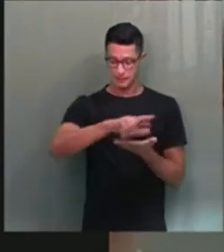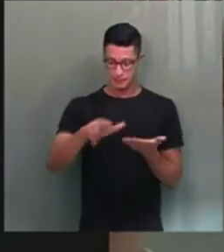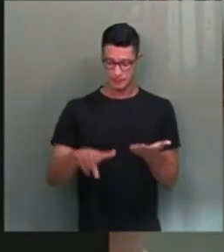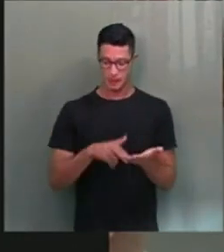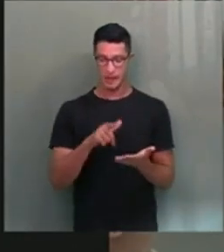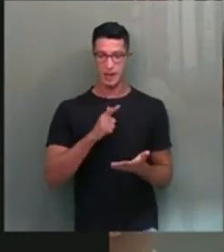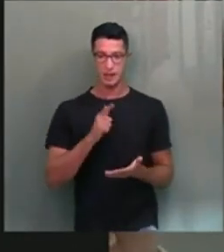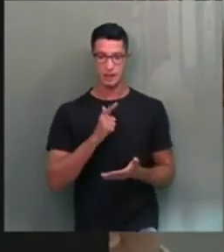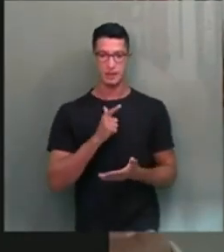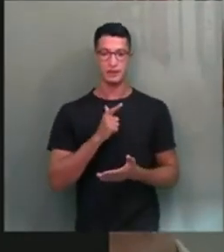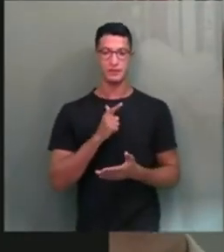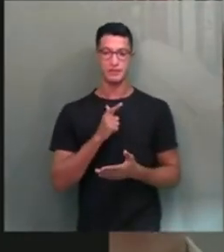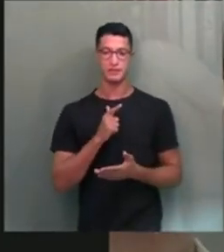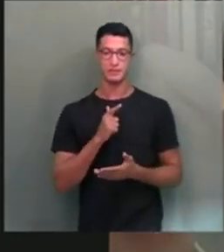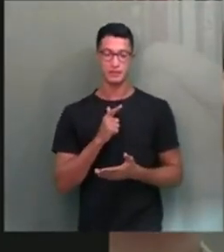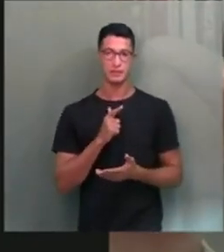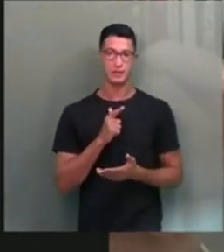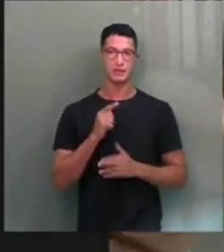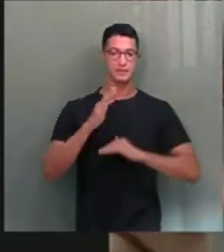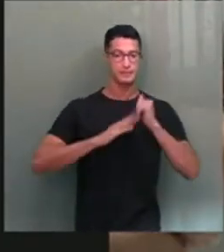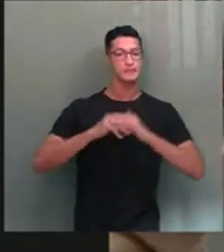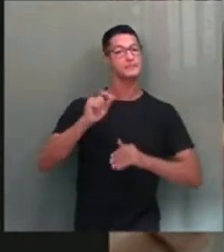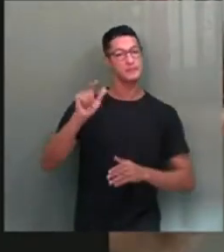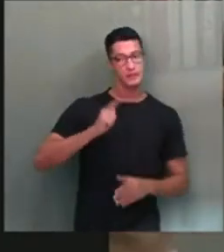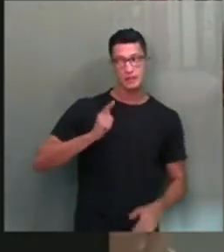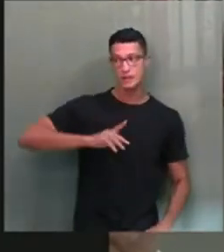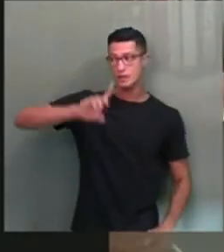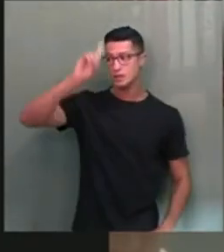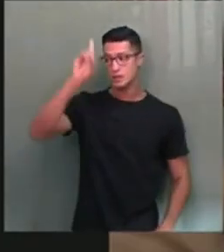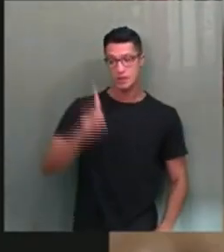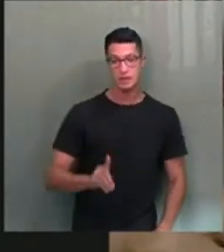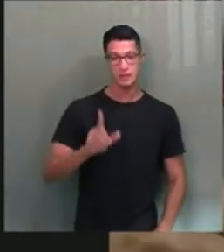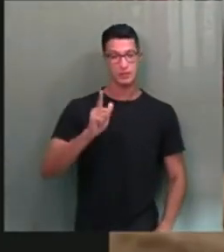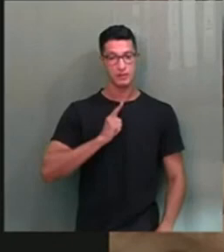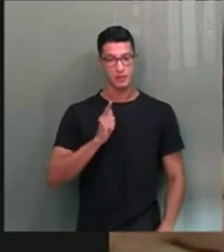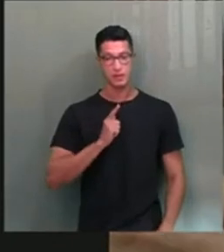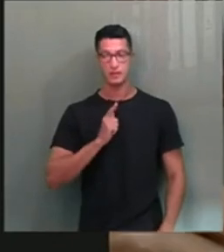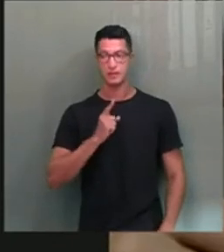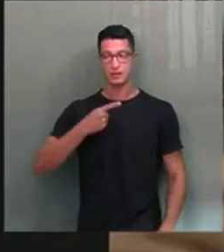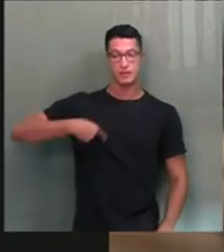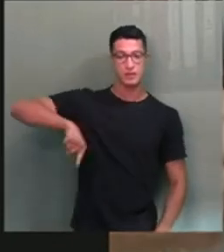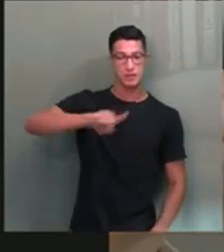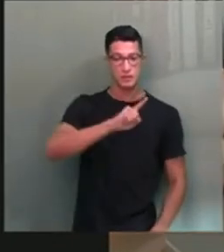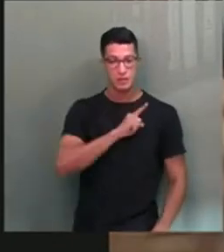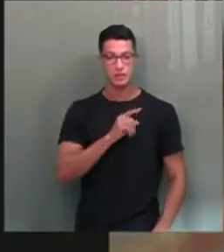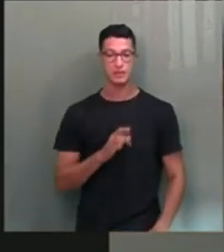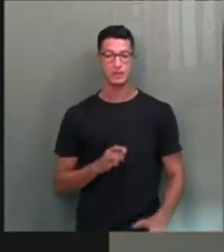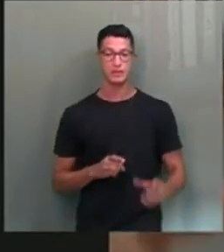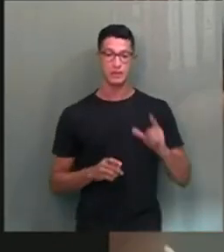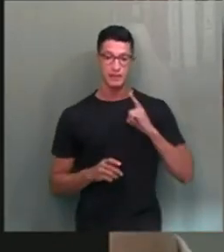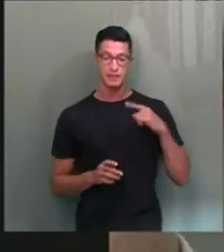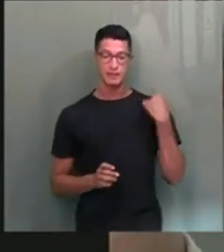e brasileiras que têm o direito de acompanhar os trabalhos do Legislativo,